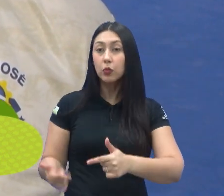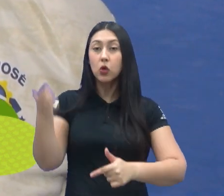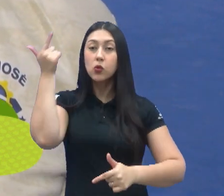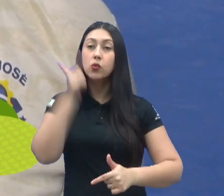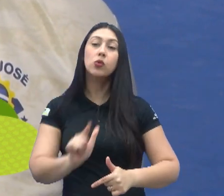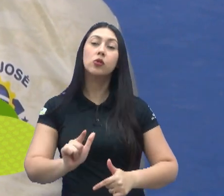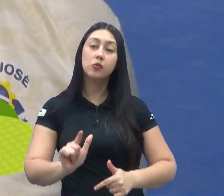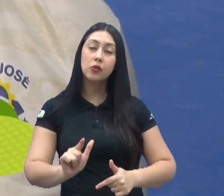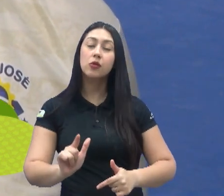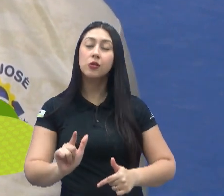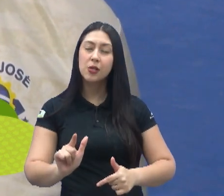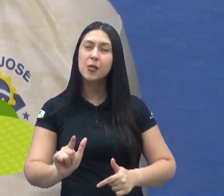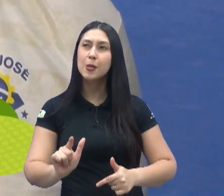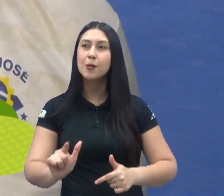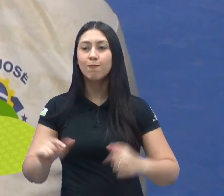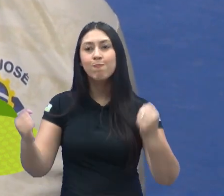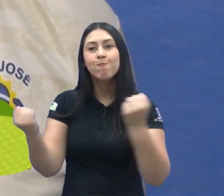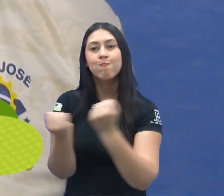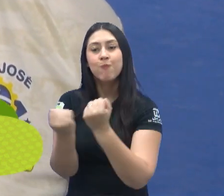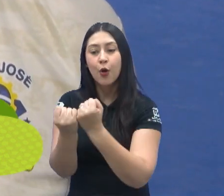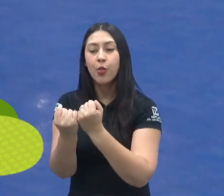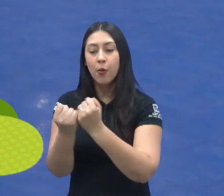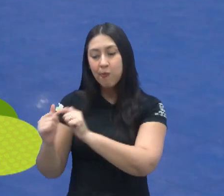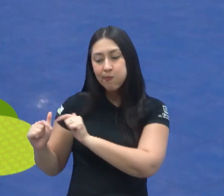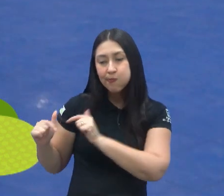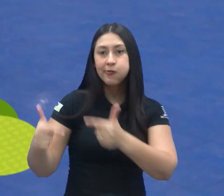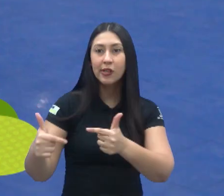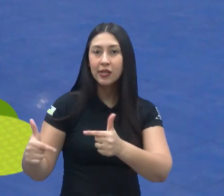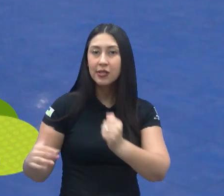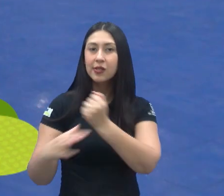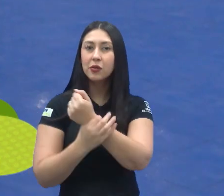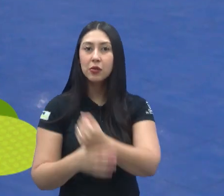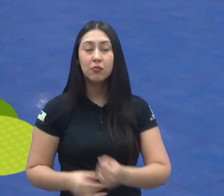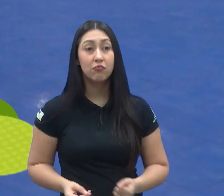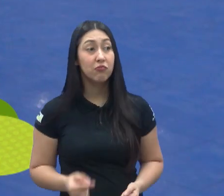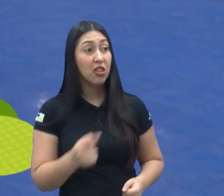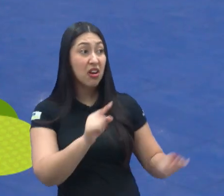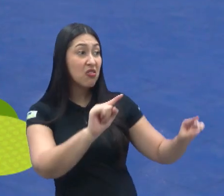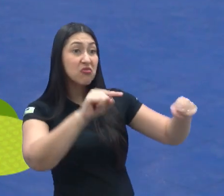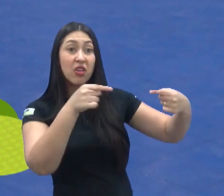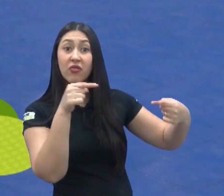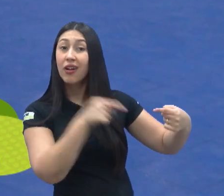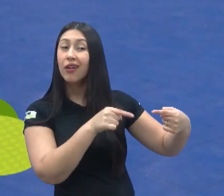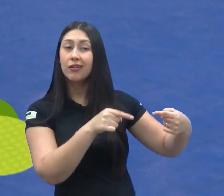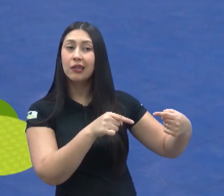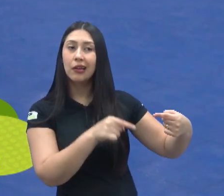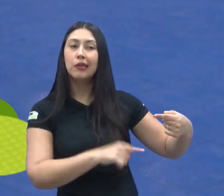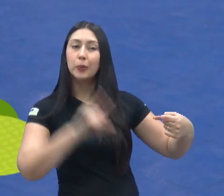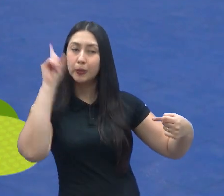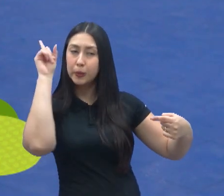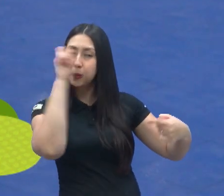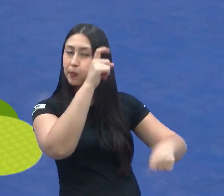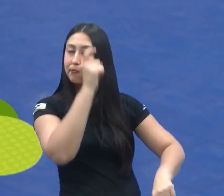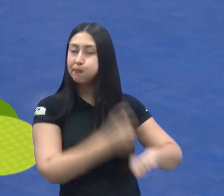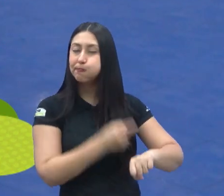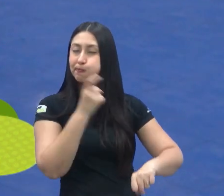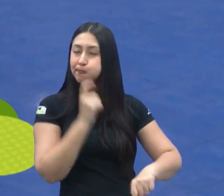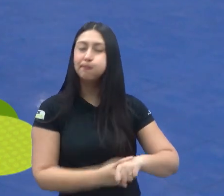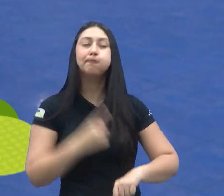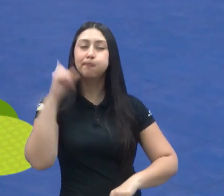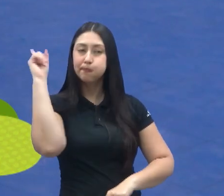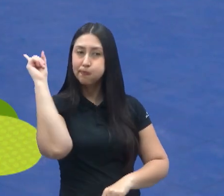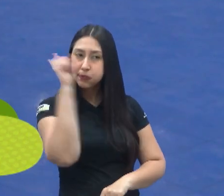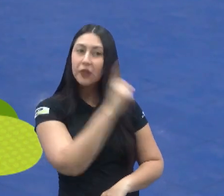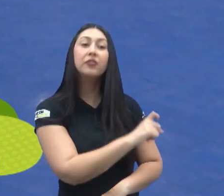consiga defensivamente ser mais seguro. Quem vier de lá, a gente sabe que vai ser duro, vai ser um adversário muito